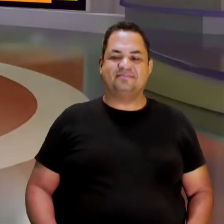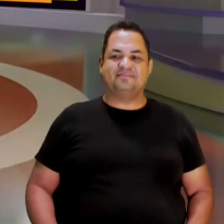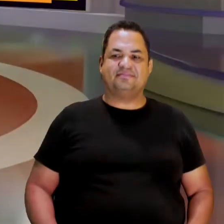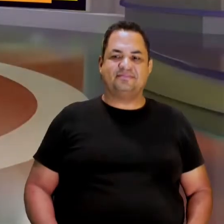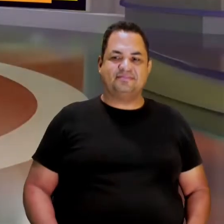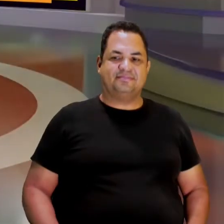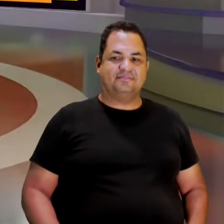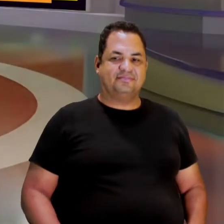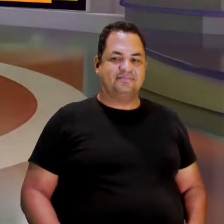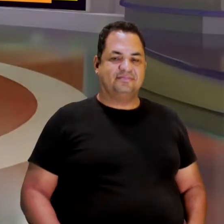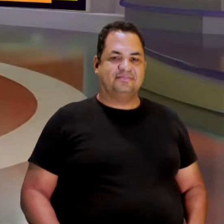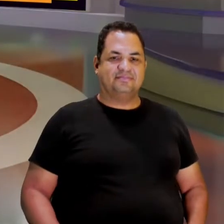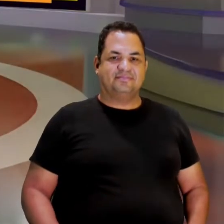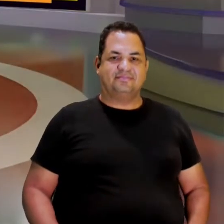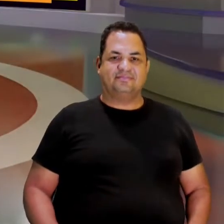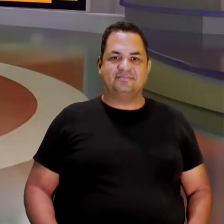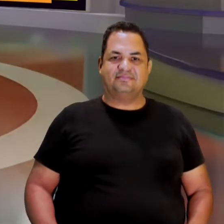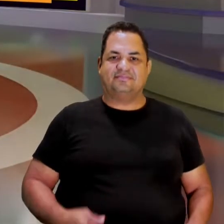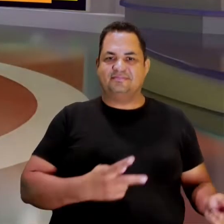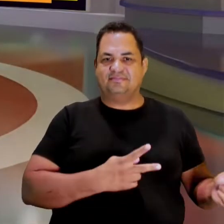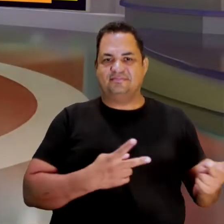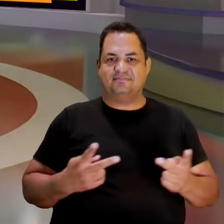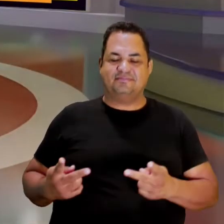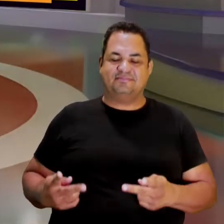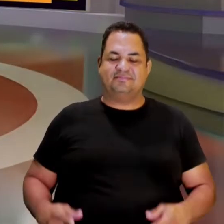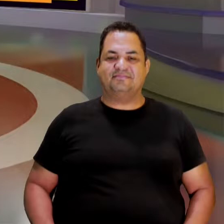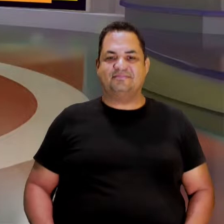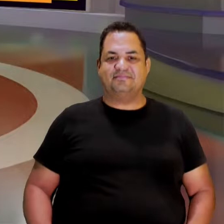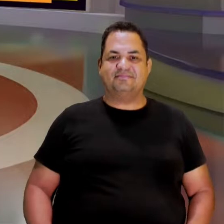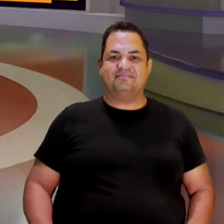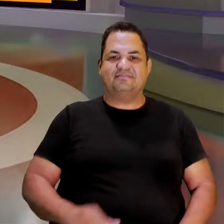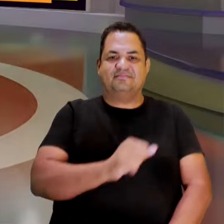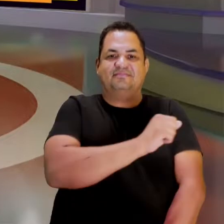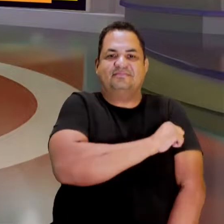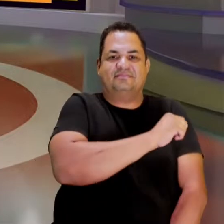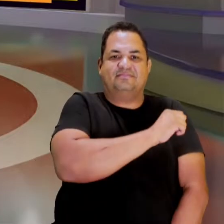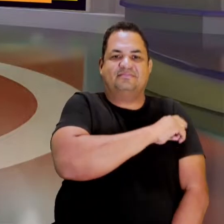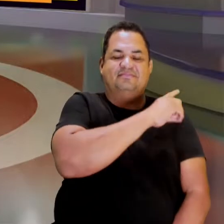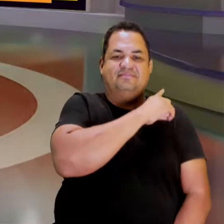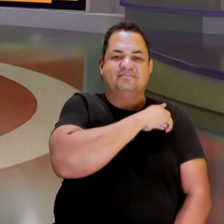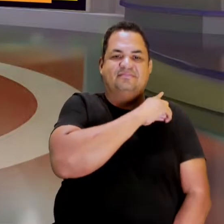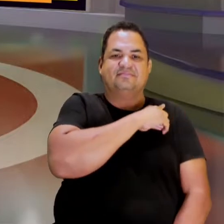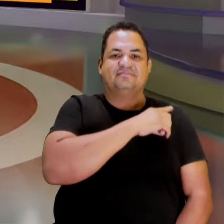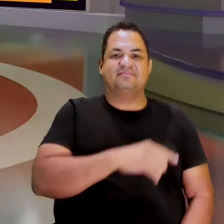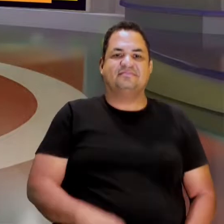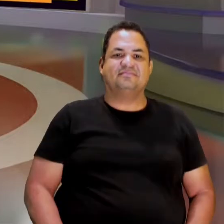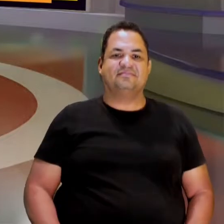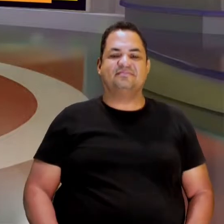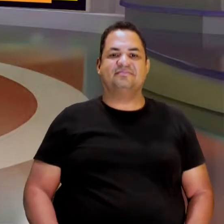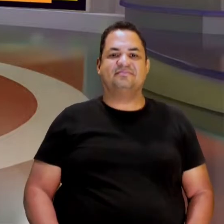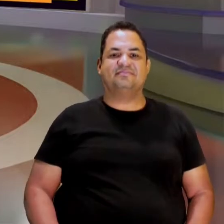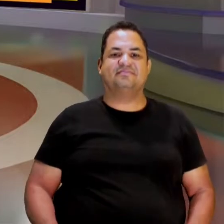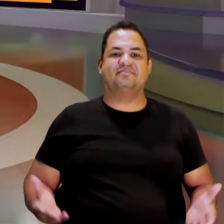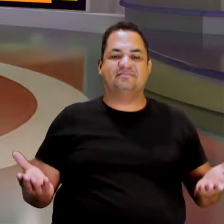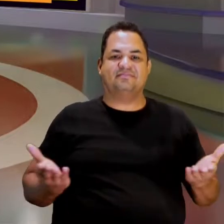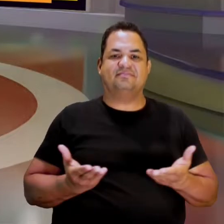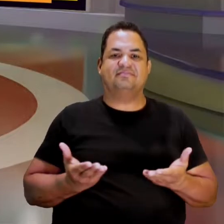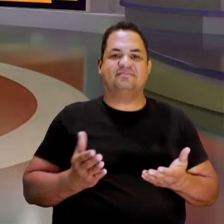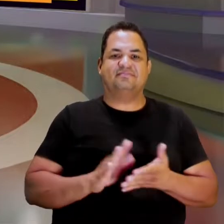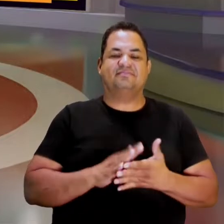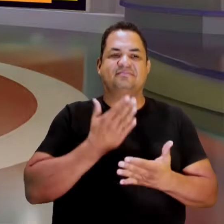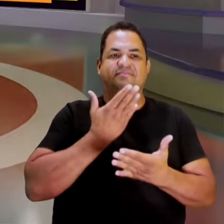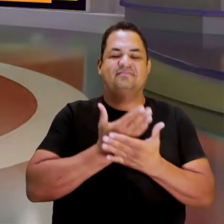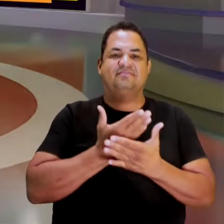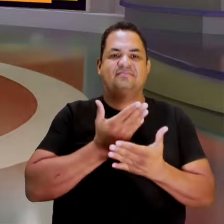Hey guys, what's up and welcome! Sejam todos muito bem-vindos, alunos do primeiro ano. E hoje estamos com a